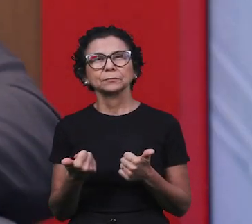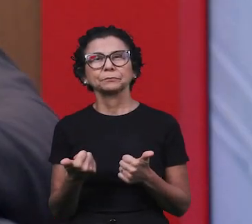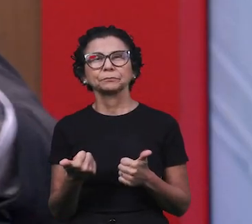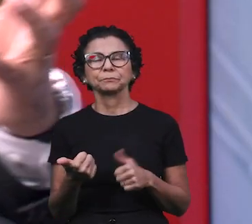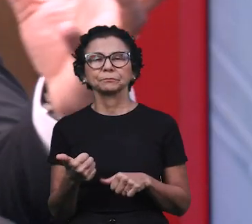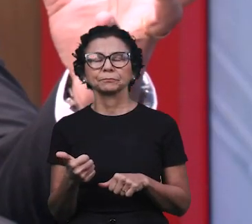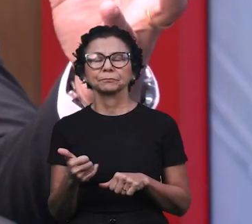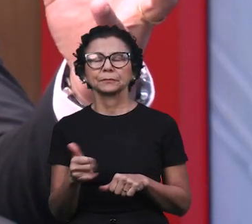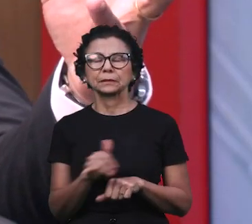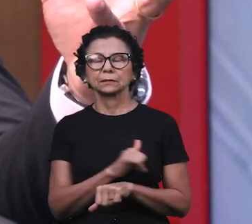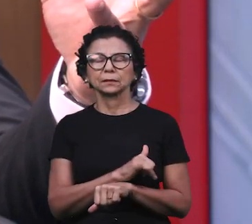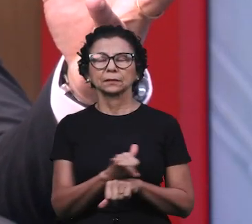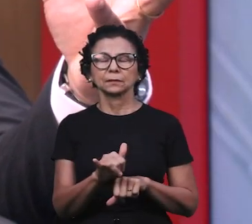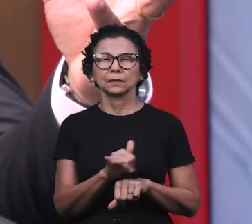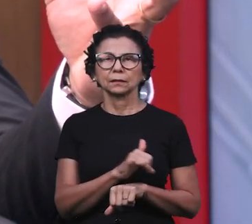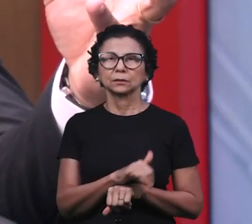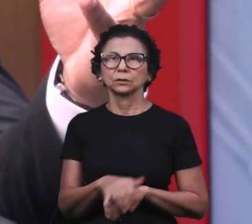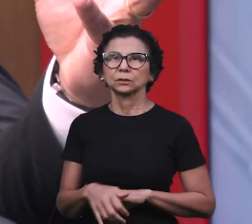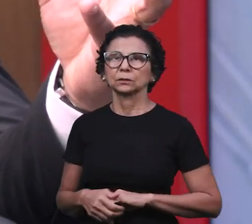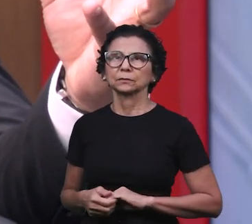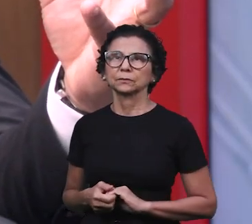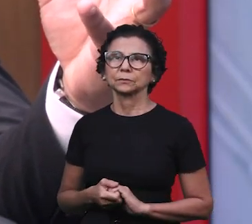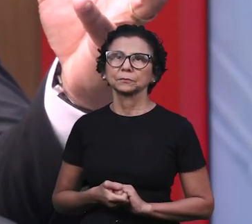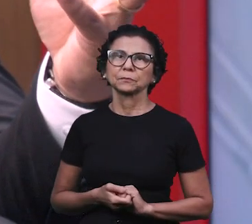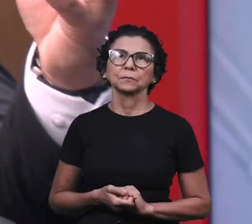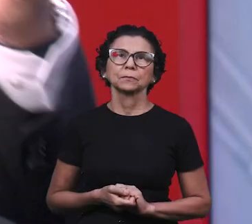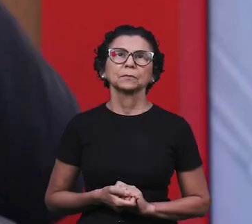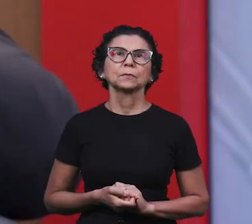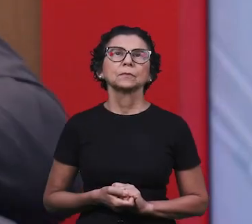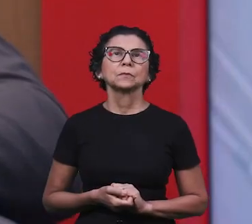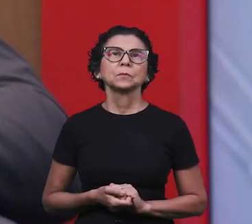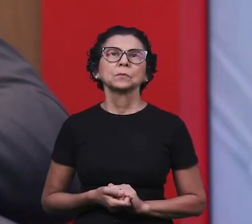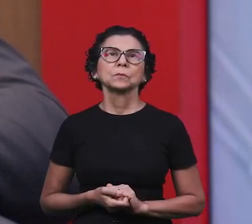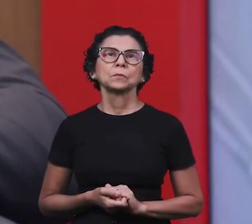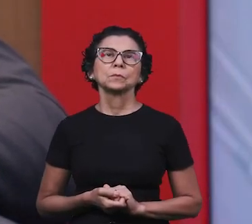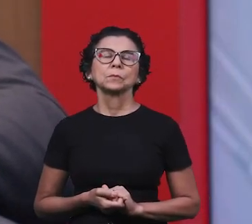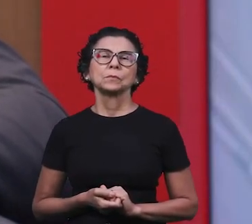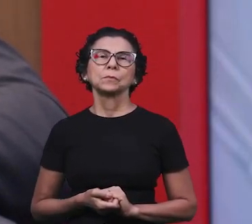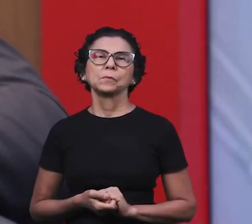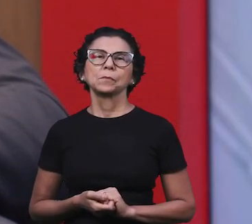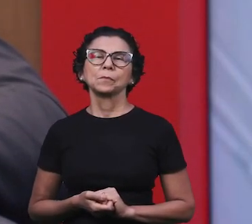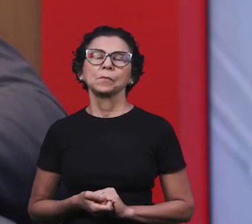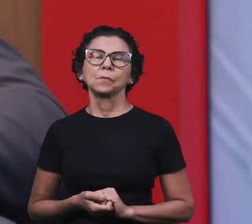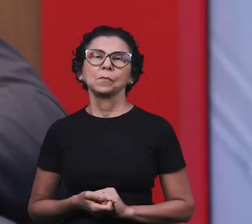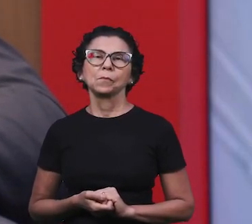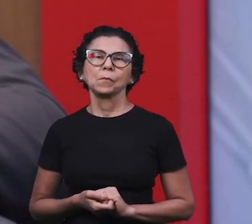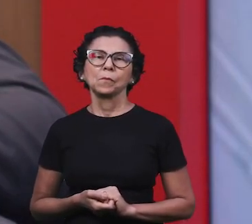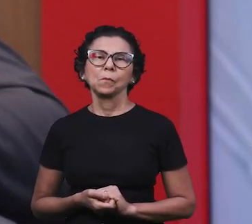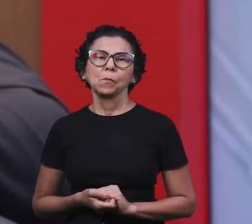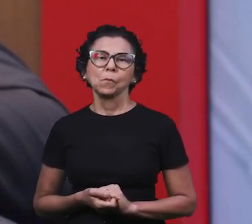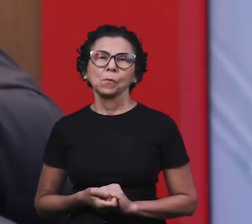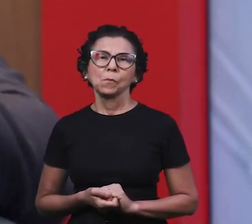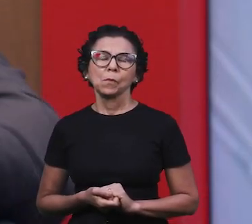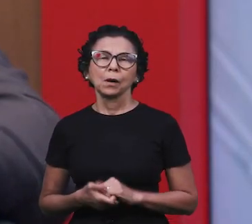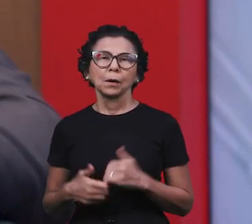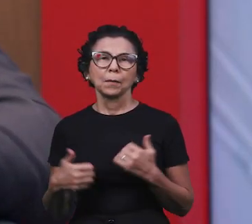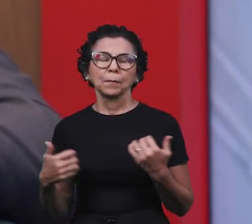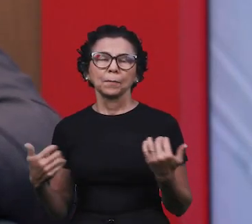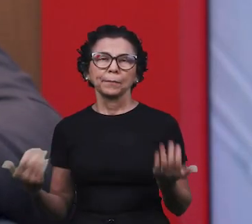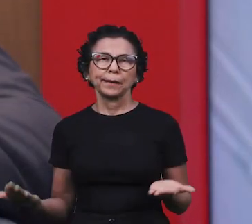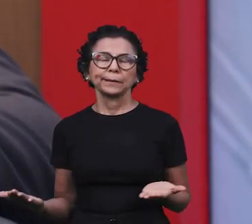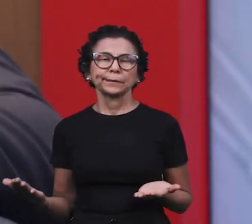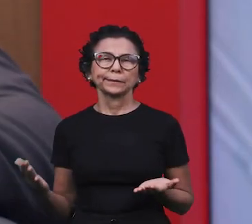estratégia para que o necessitado voltasse diante daquele que era o